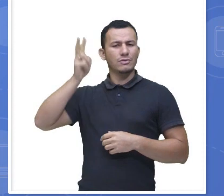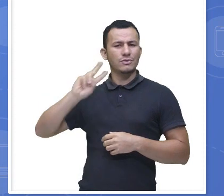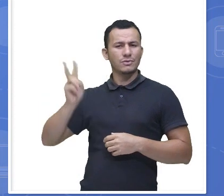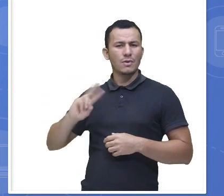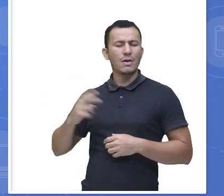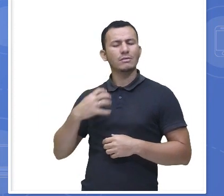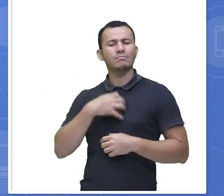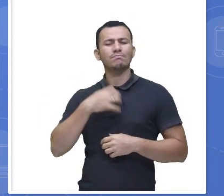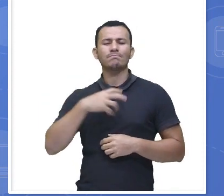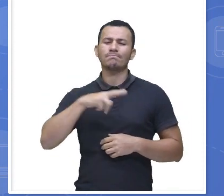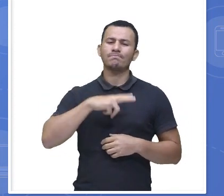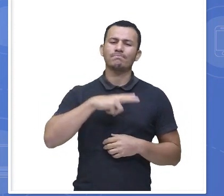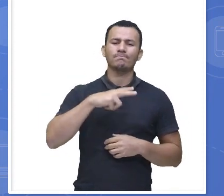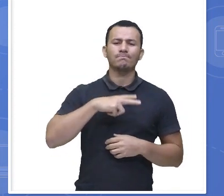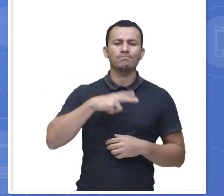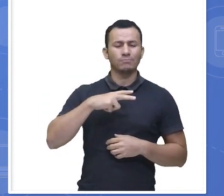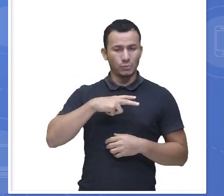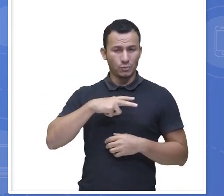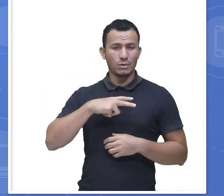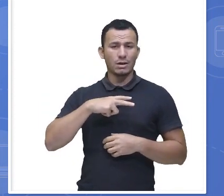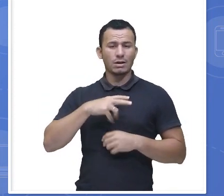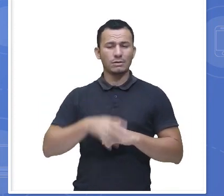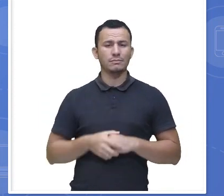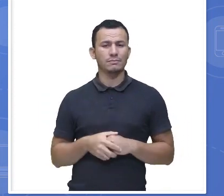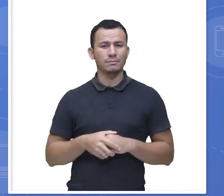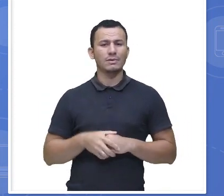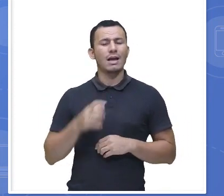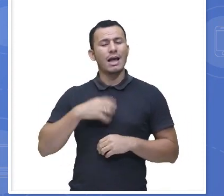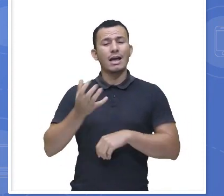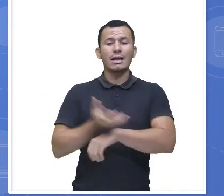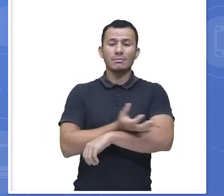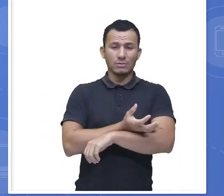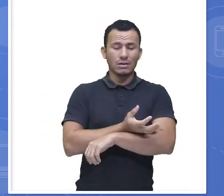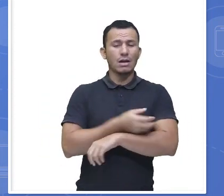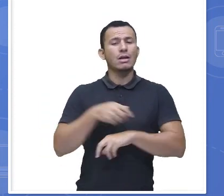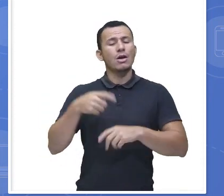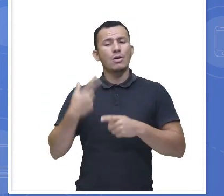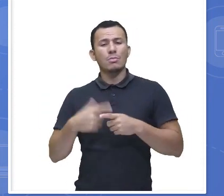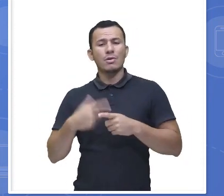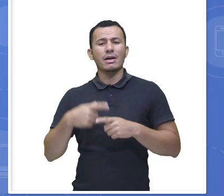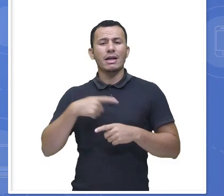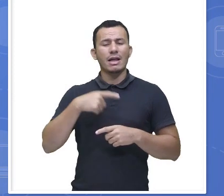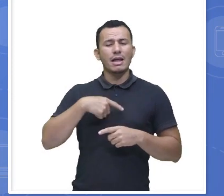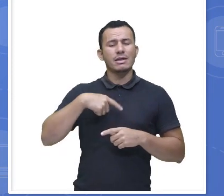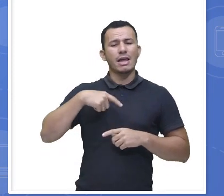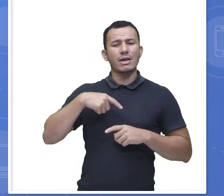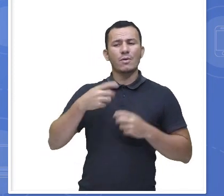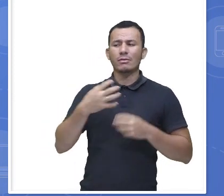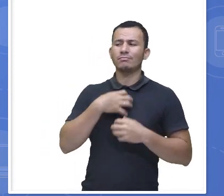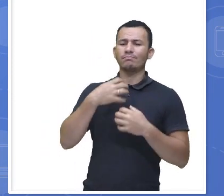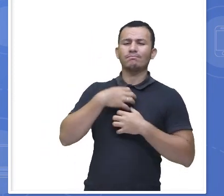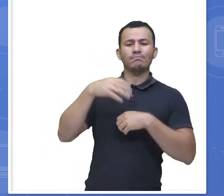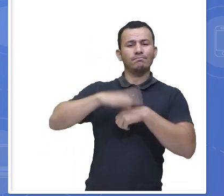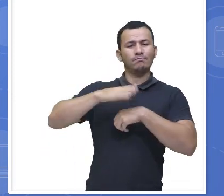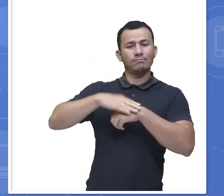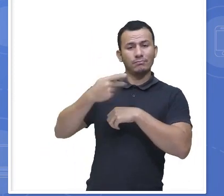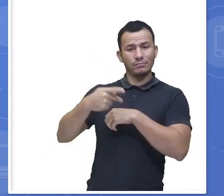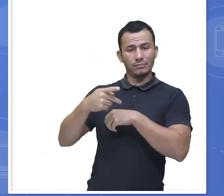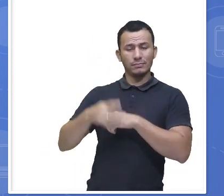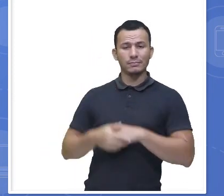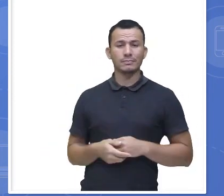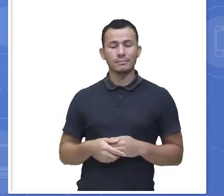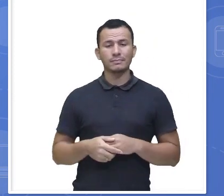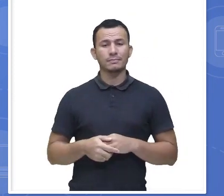íntima, é pessoal, é subjetiva, é emocional, porque ele dá as impressões ações, a percepção dele. O segundo